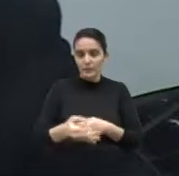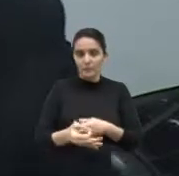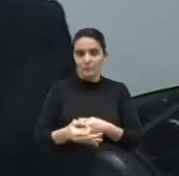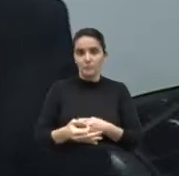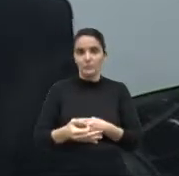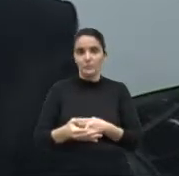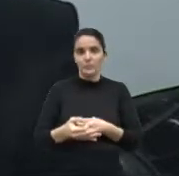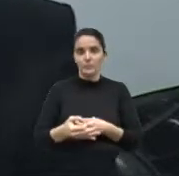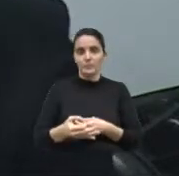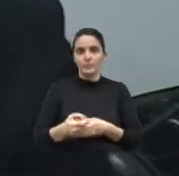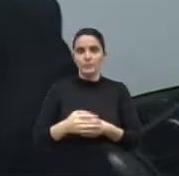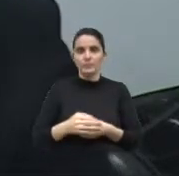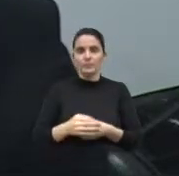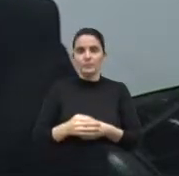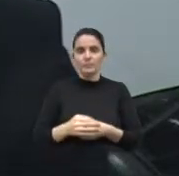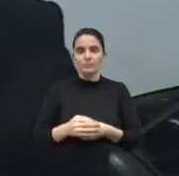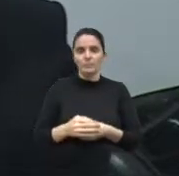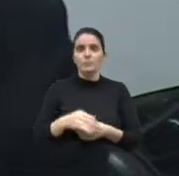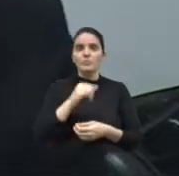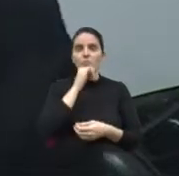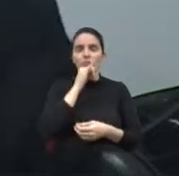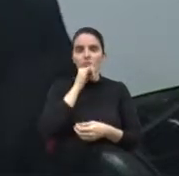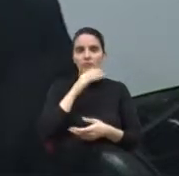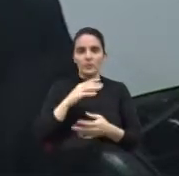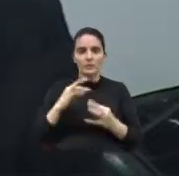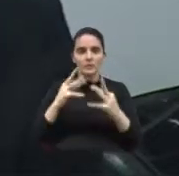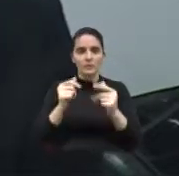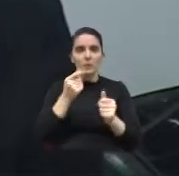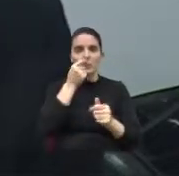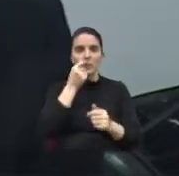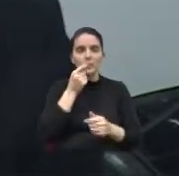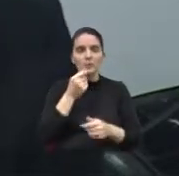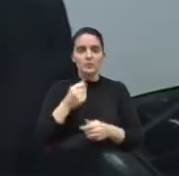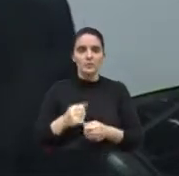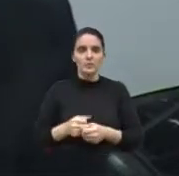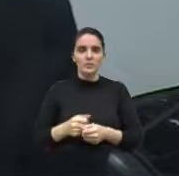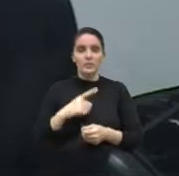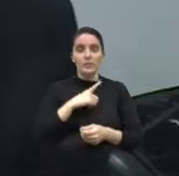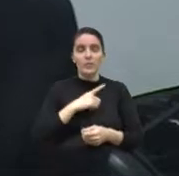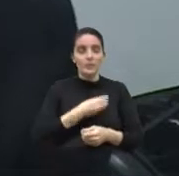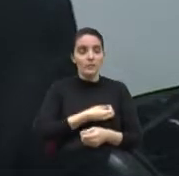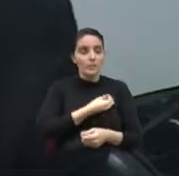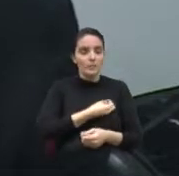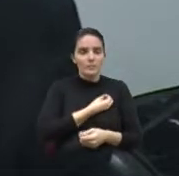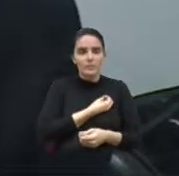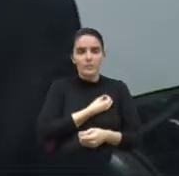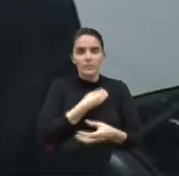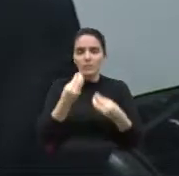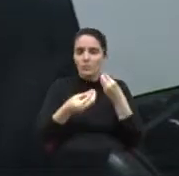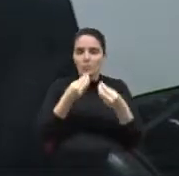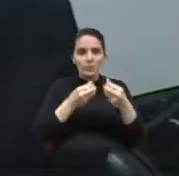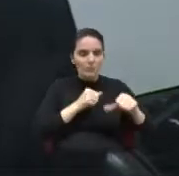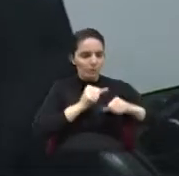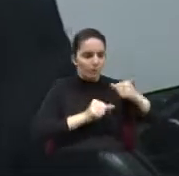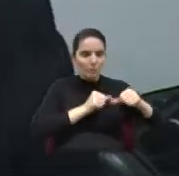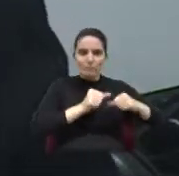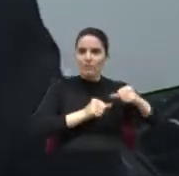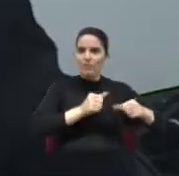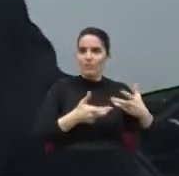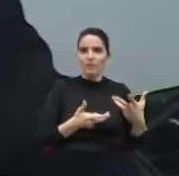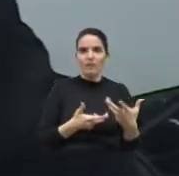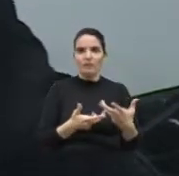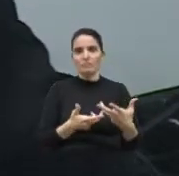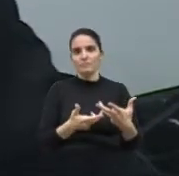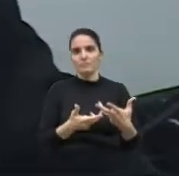aquilo que a gente carrega, né, durante a vida, não tem como tirar isso da gente. Então, por